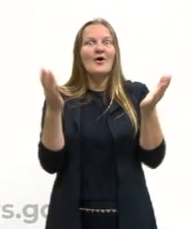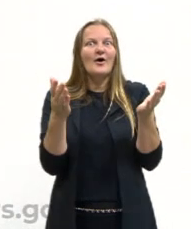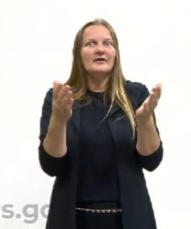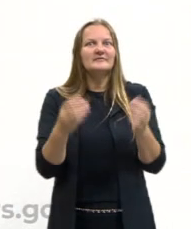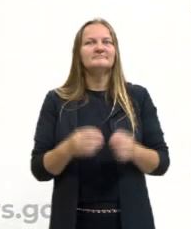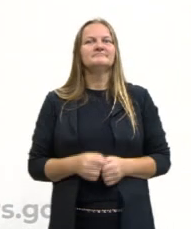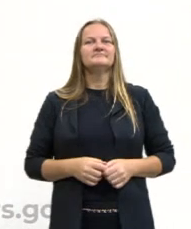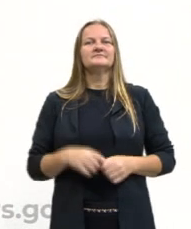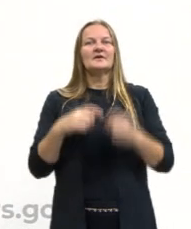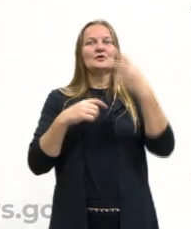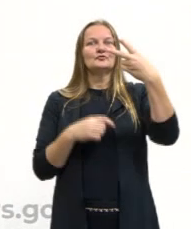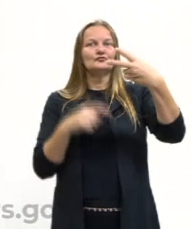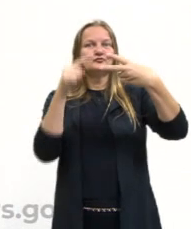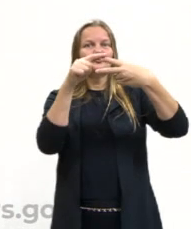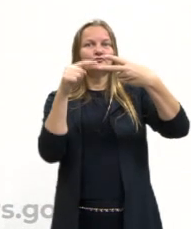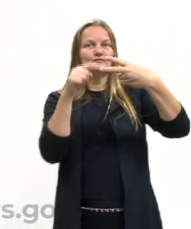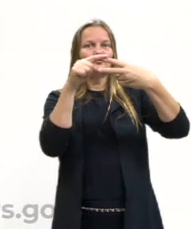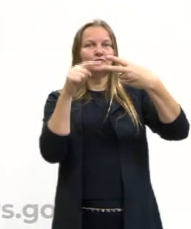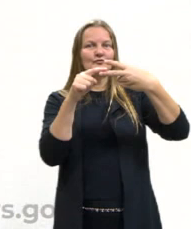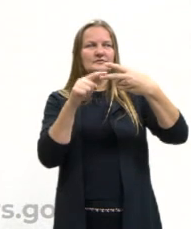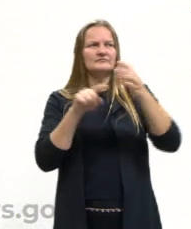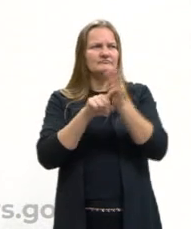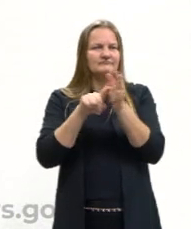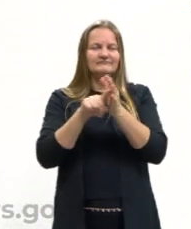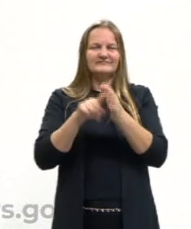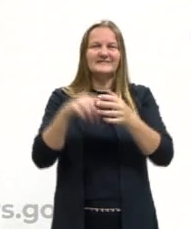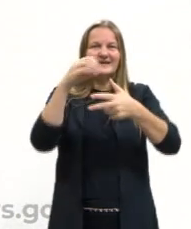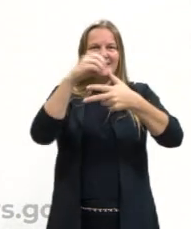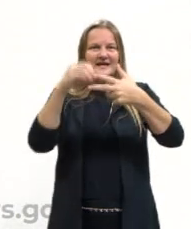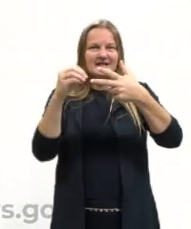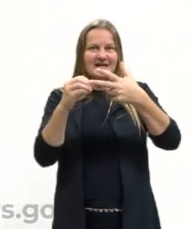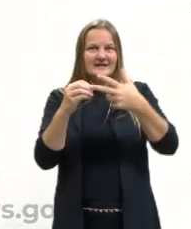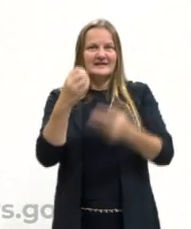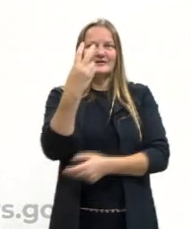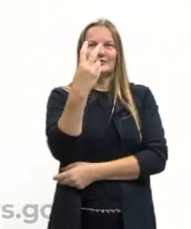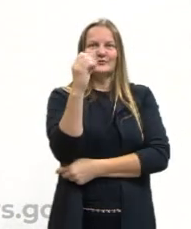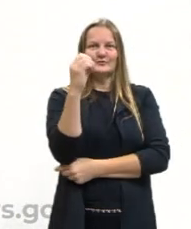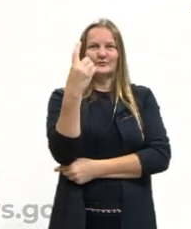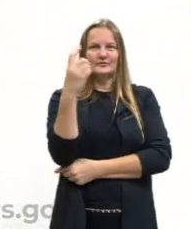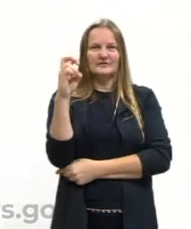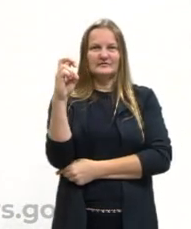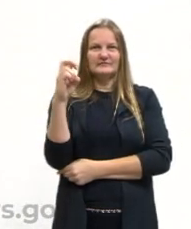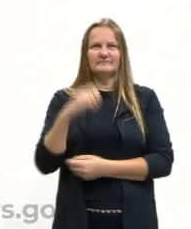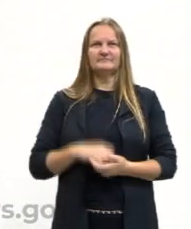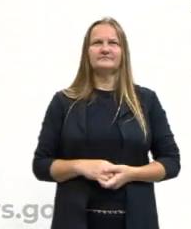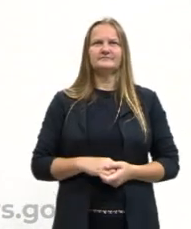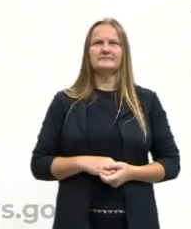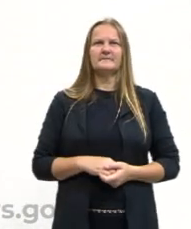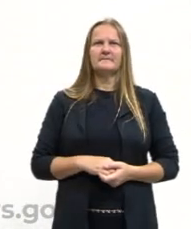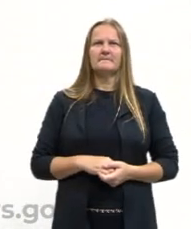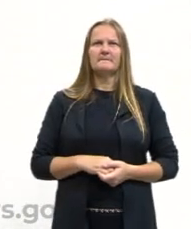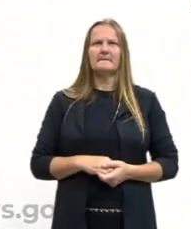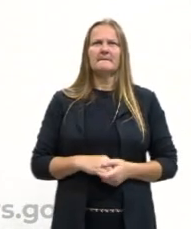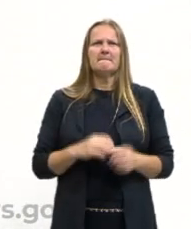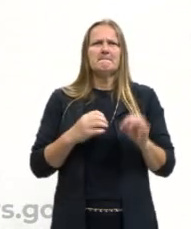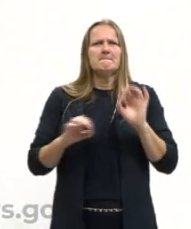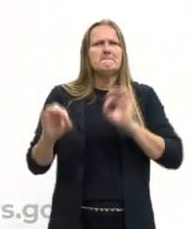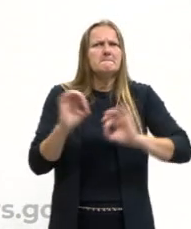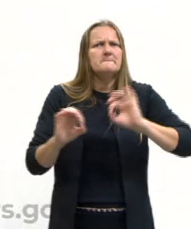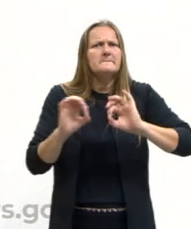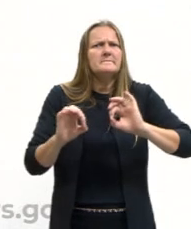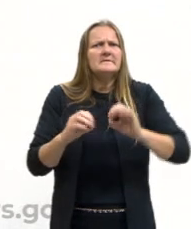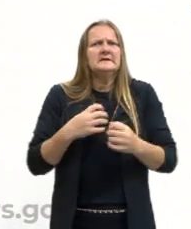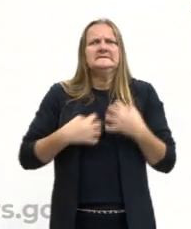encerrando temos duas questões do Enem 2015 o trasimaco estava impaciente porque